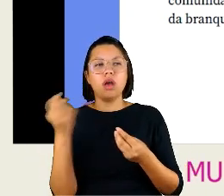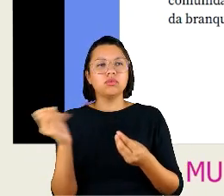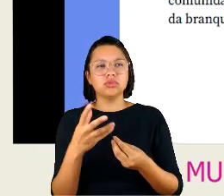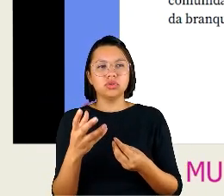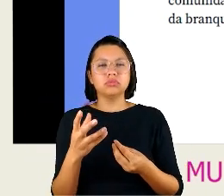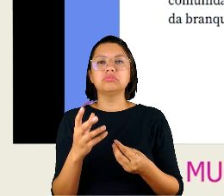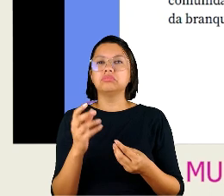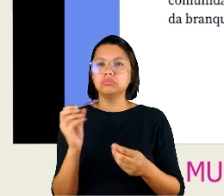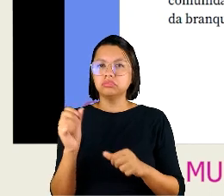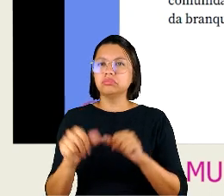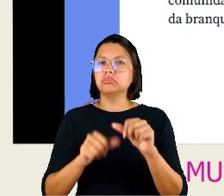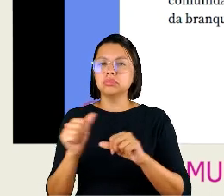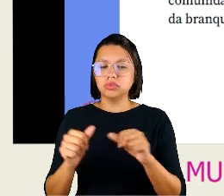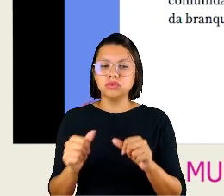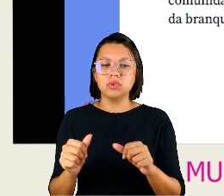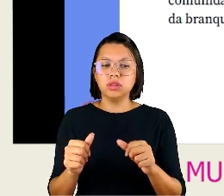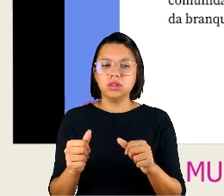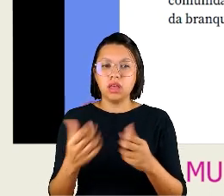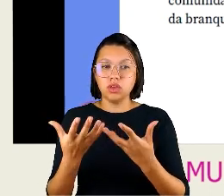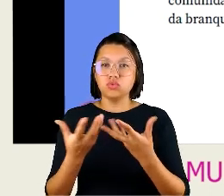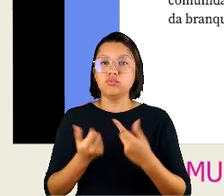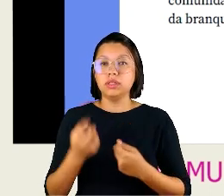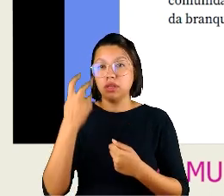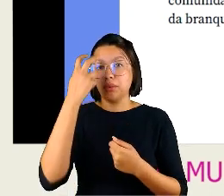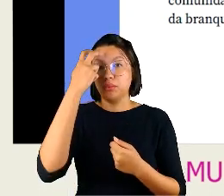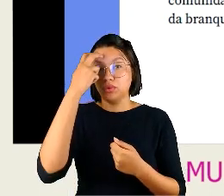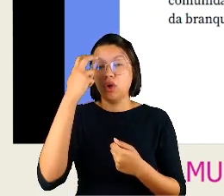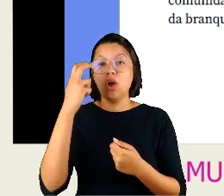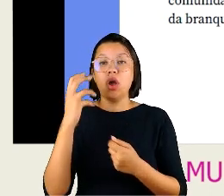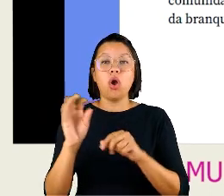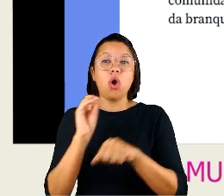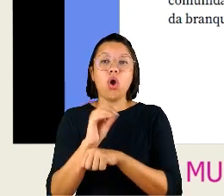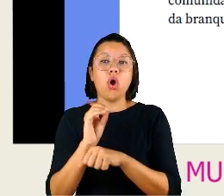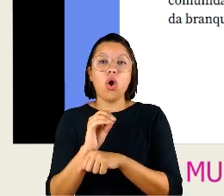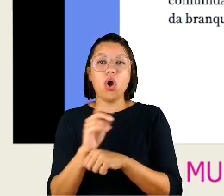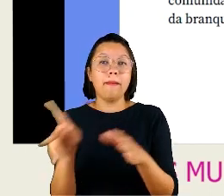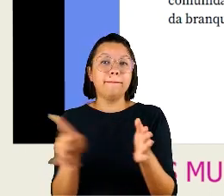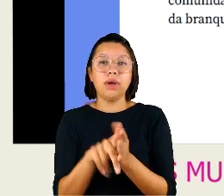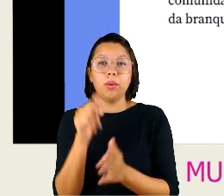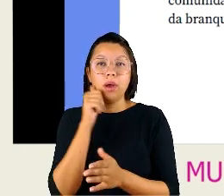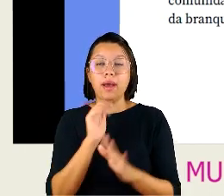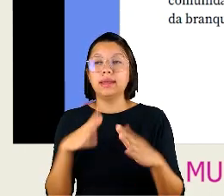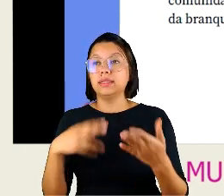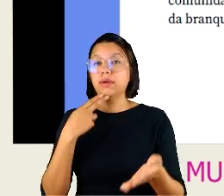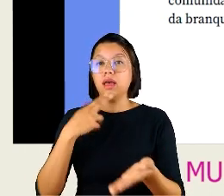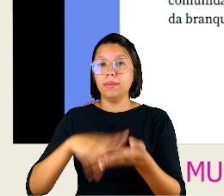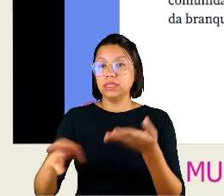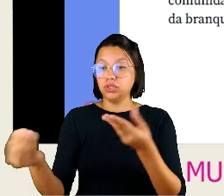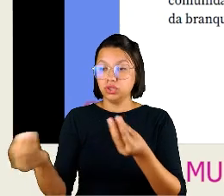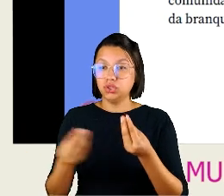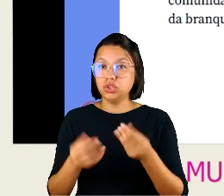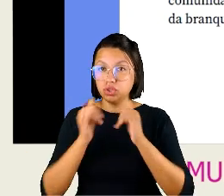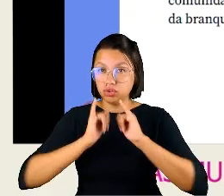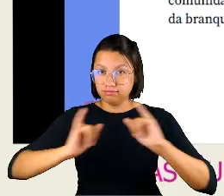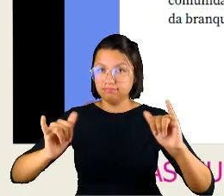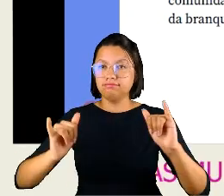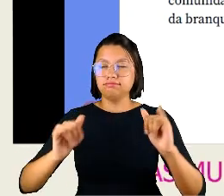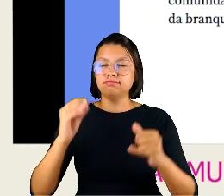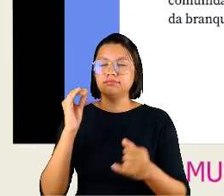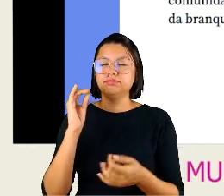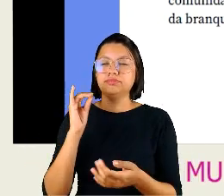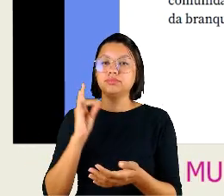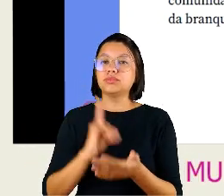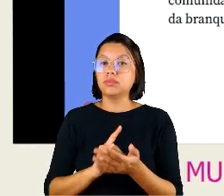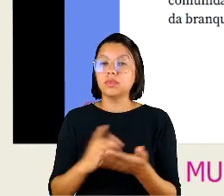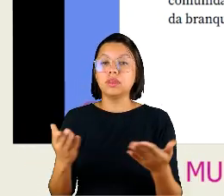todas essa cultura de que cuidar é coisa de mulher. Então, essa é a mensagem que a gente traz, efetivamente, né,